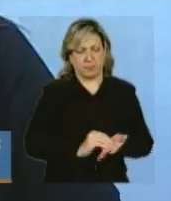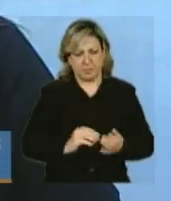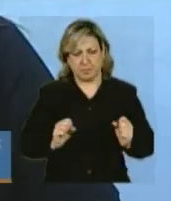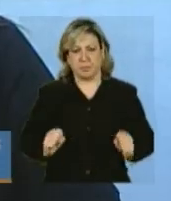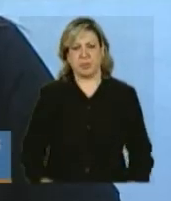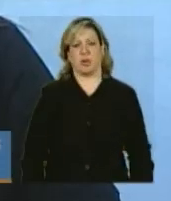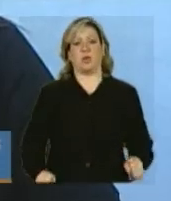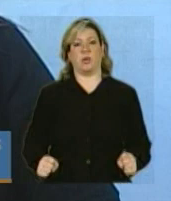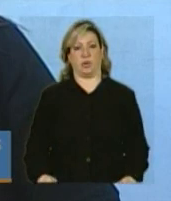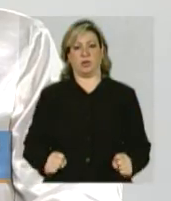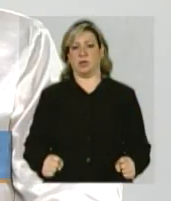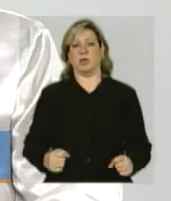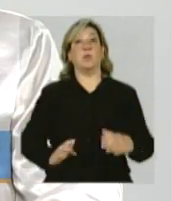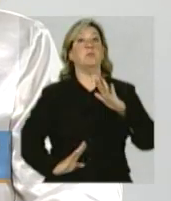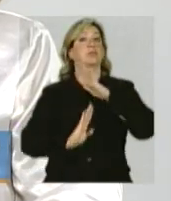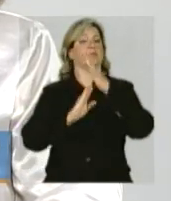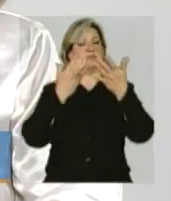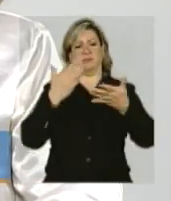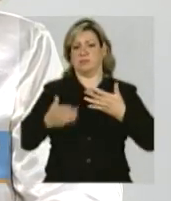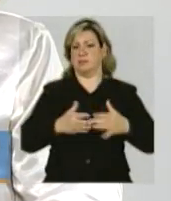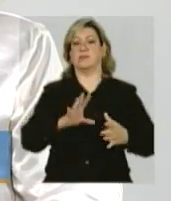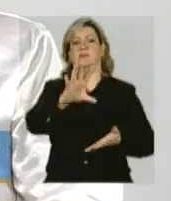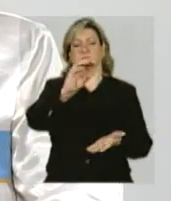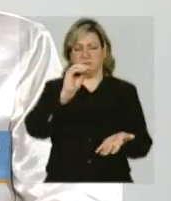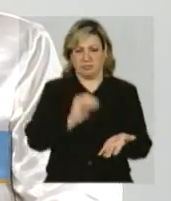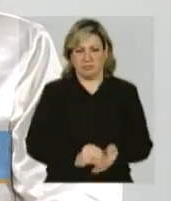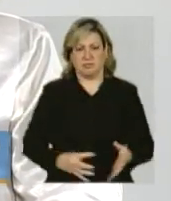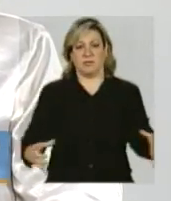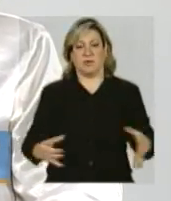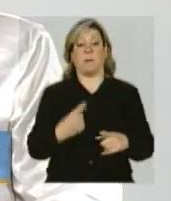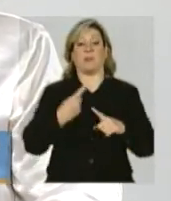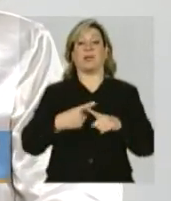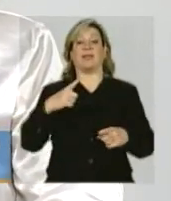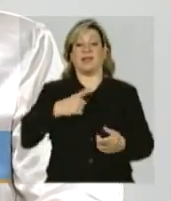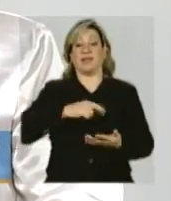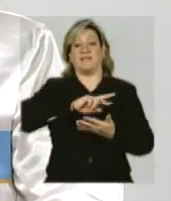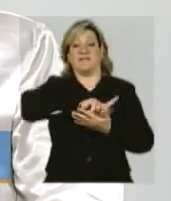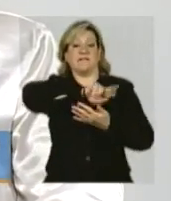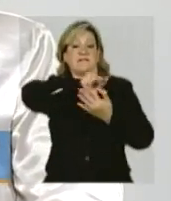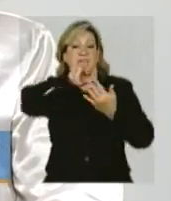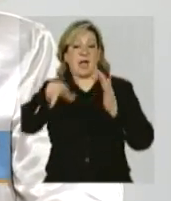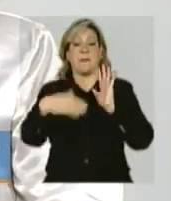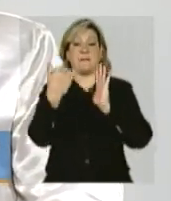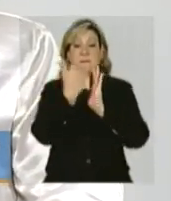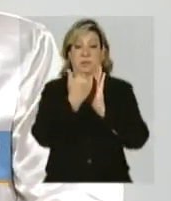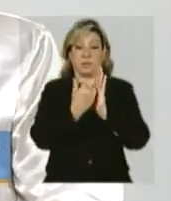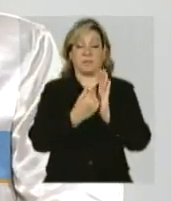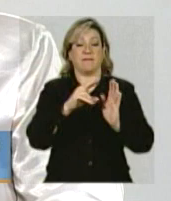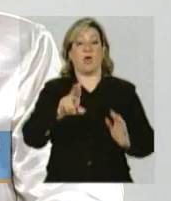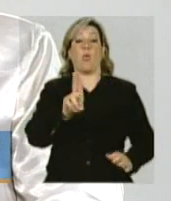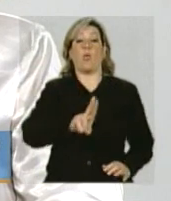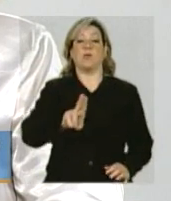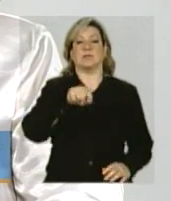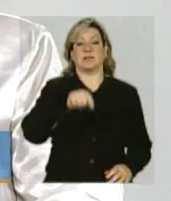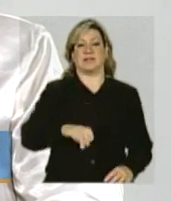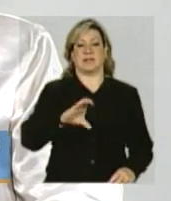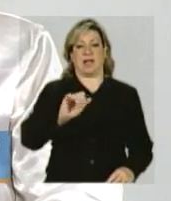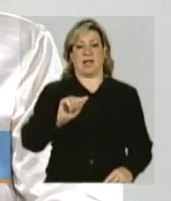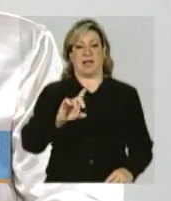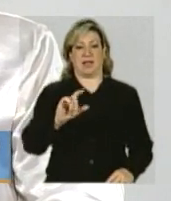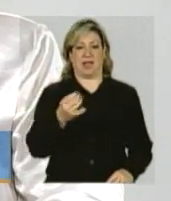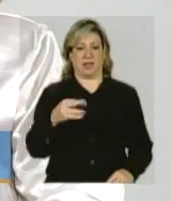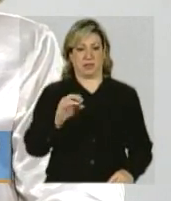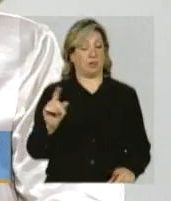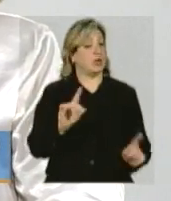no cadastro, principalmente porque tem diversos programas que vão utilizar essa base cadastral. Não só